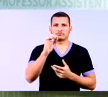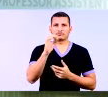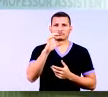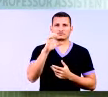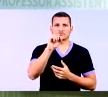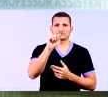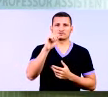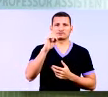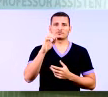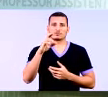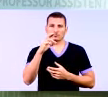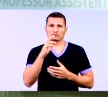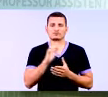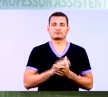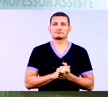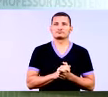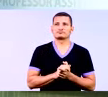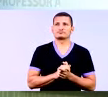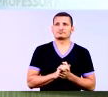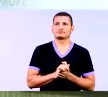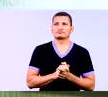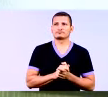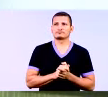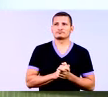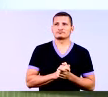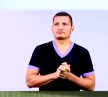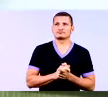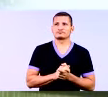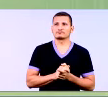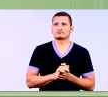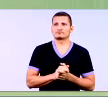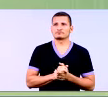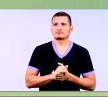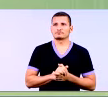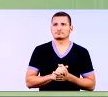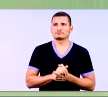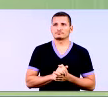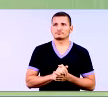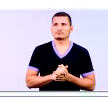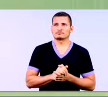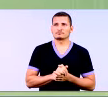processador para aquela atividade que você deseja realizar, ok?